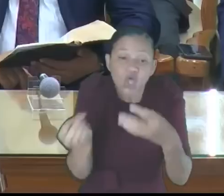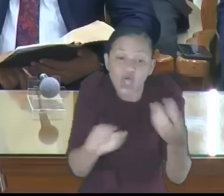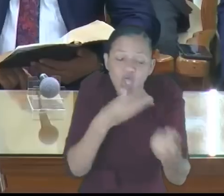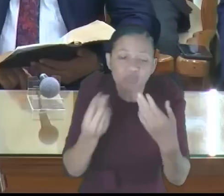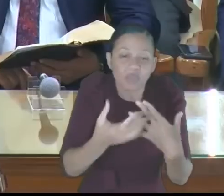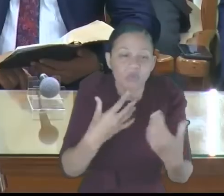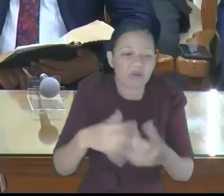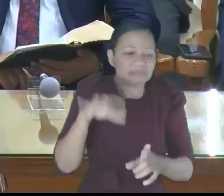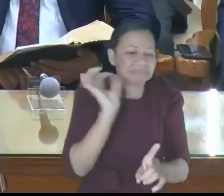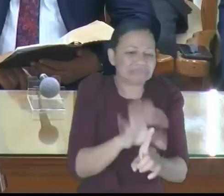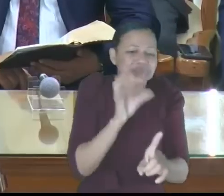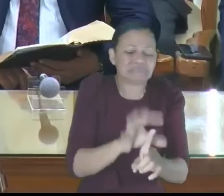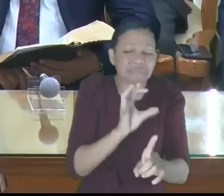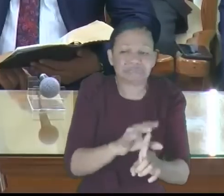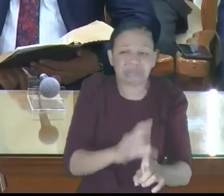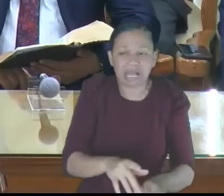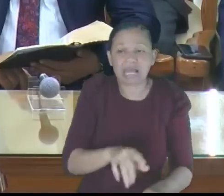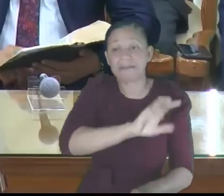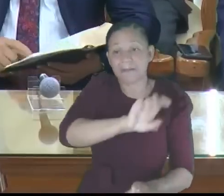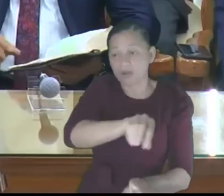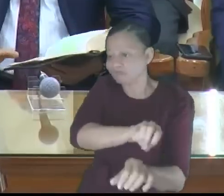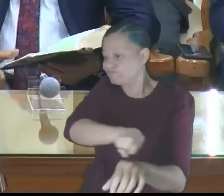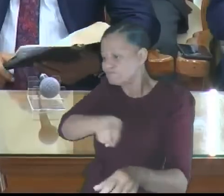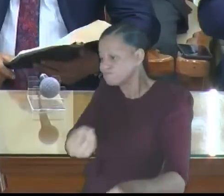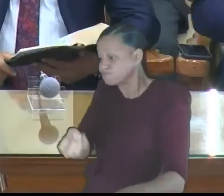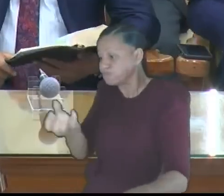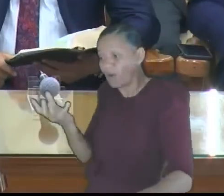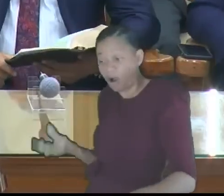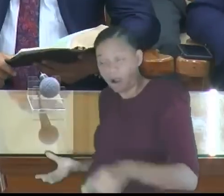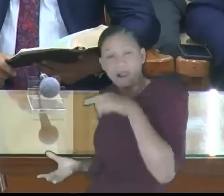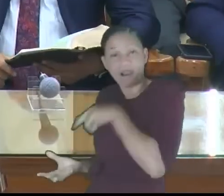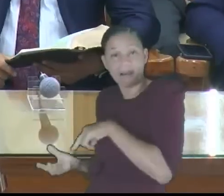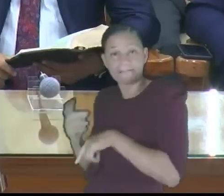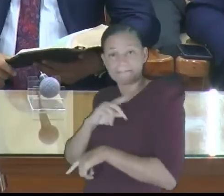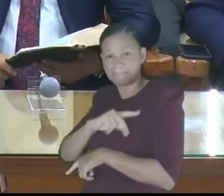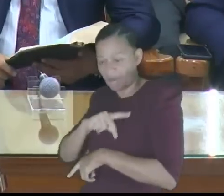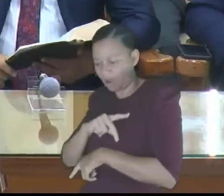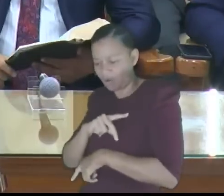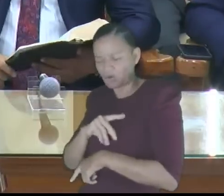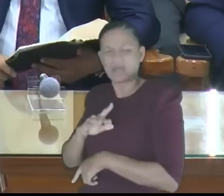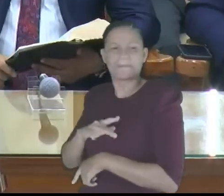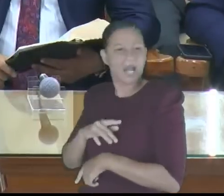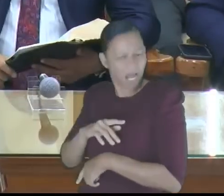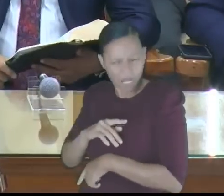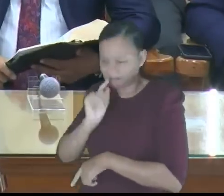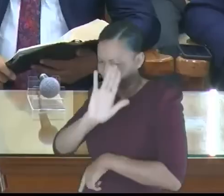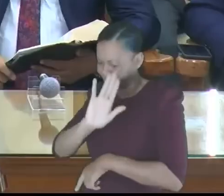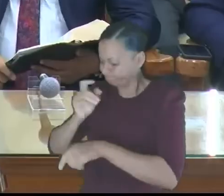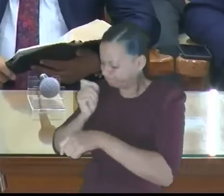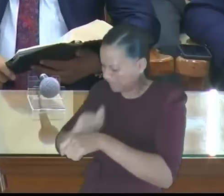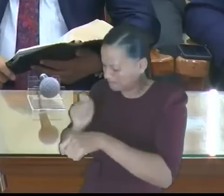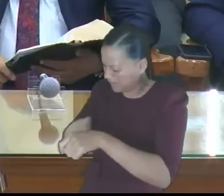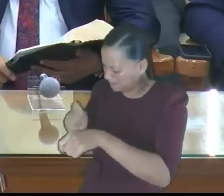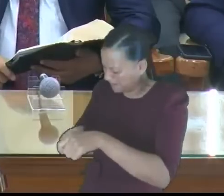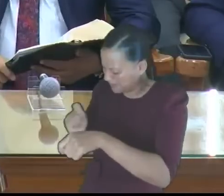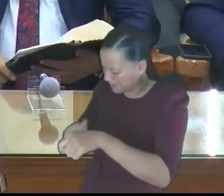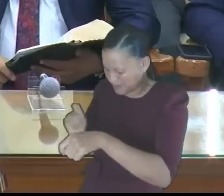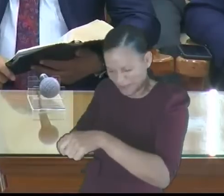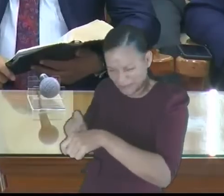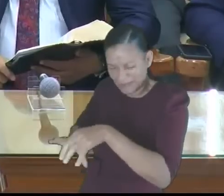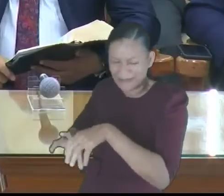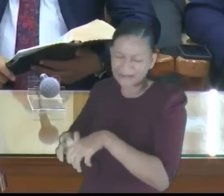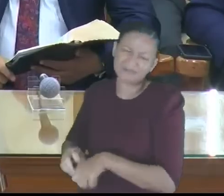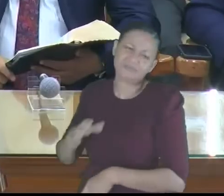Aí Paulo manda uma carta para eles, que não dá tempo da gente meditar nas queixas de São Paulo, e ele diz: